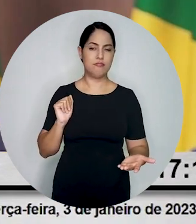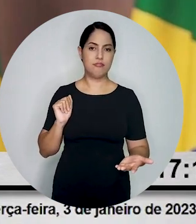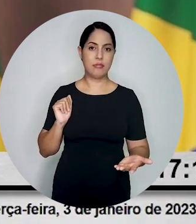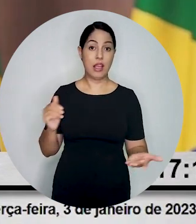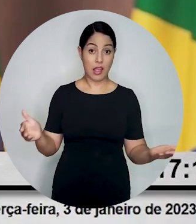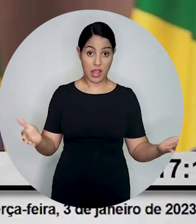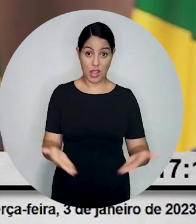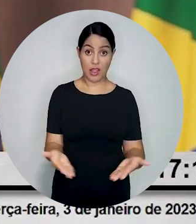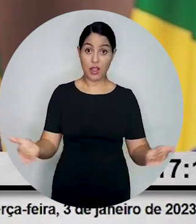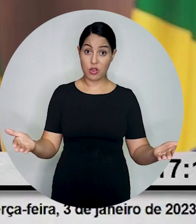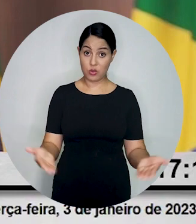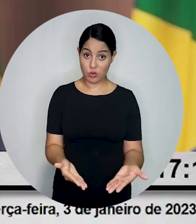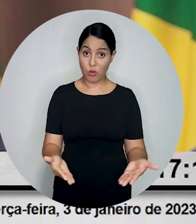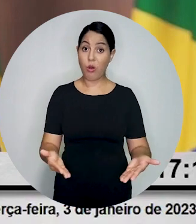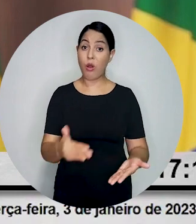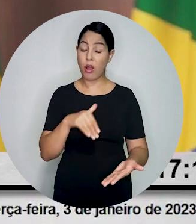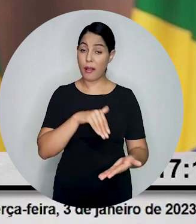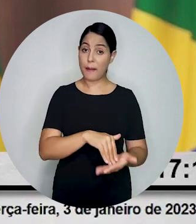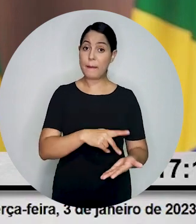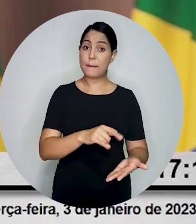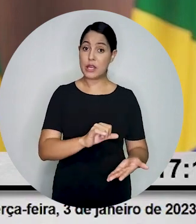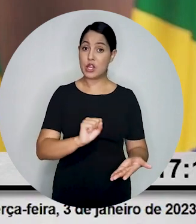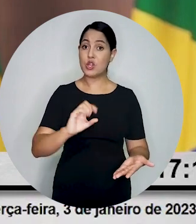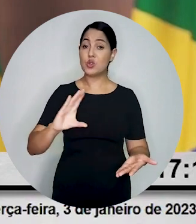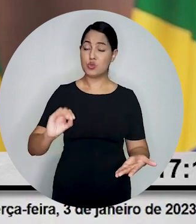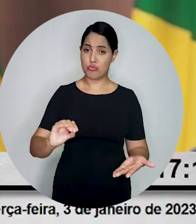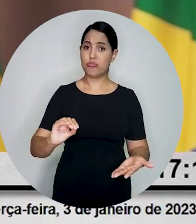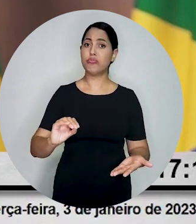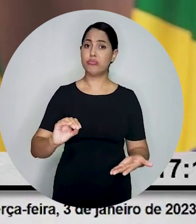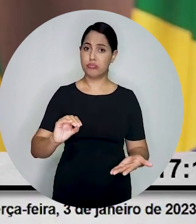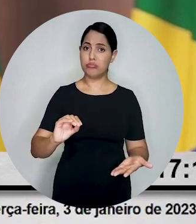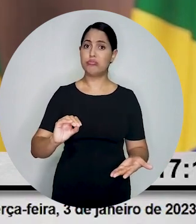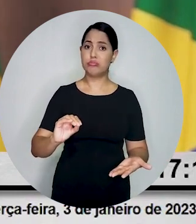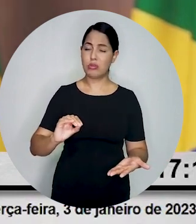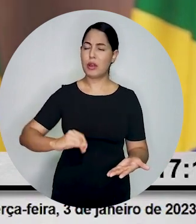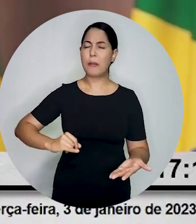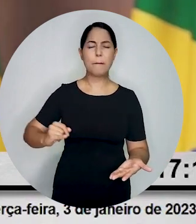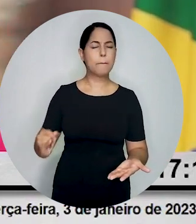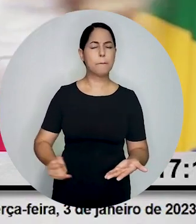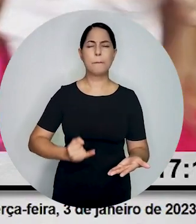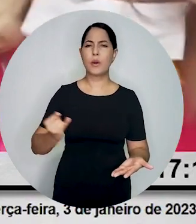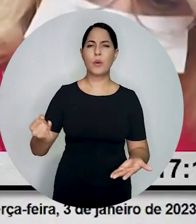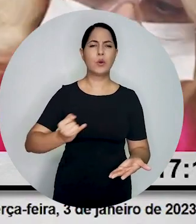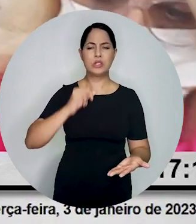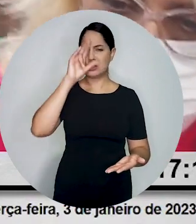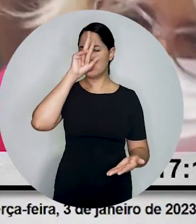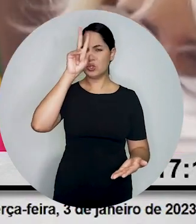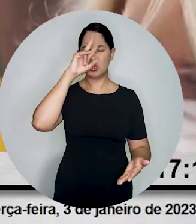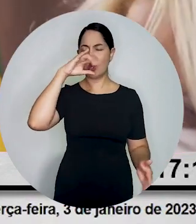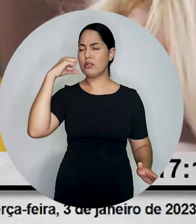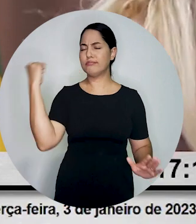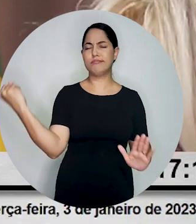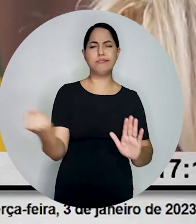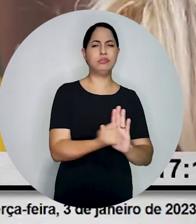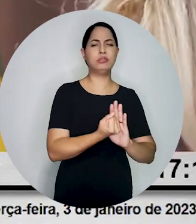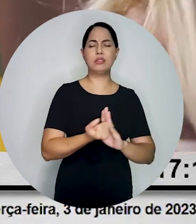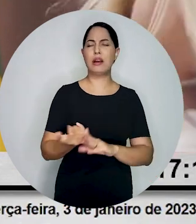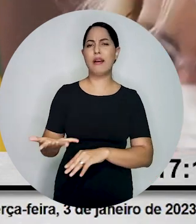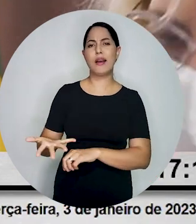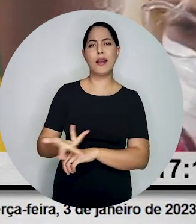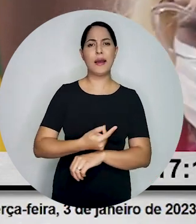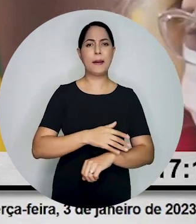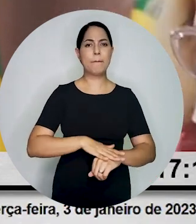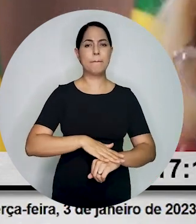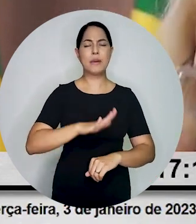valor nenhum, é porque ter um piso há de ter uma